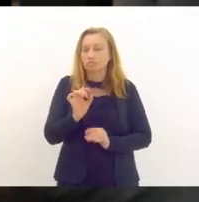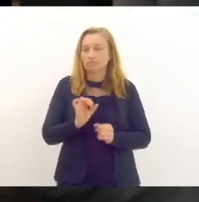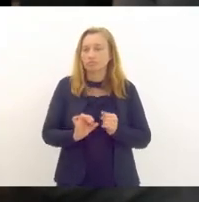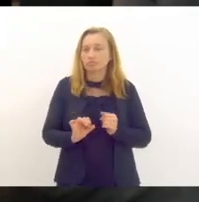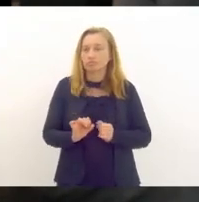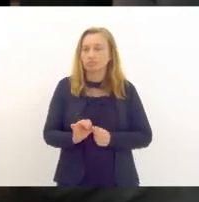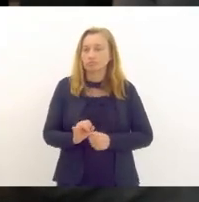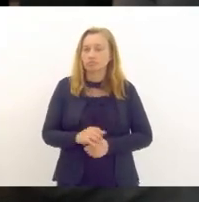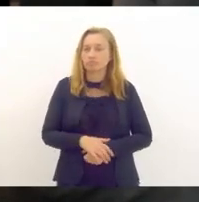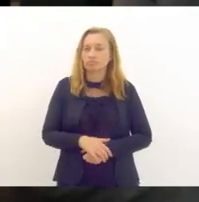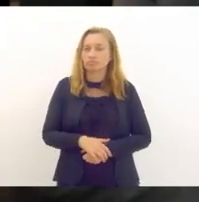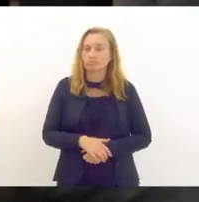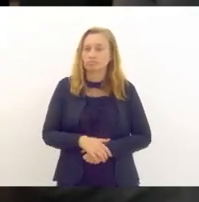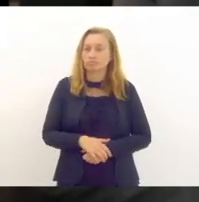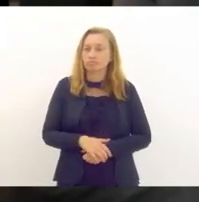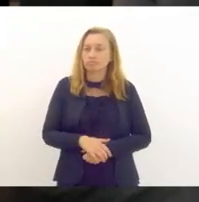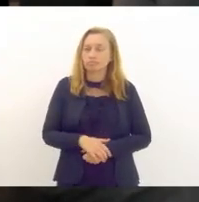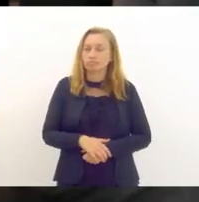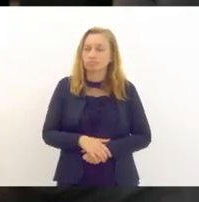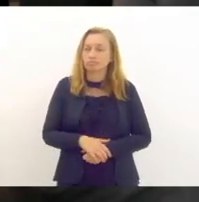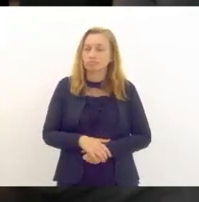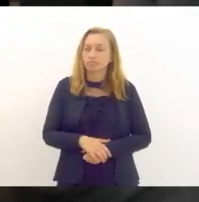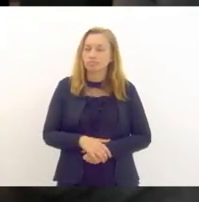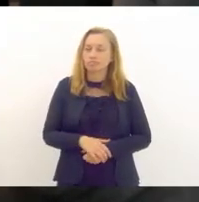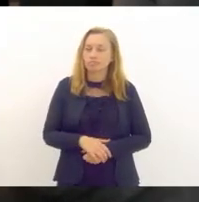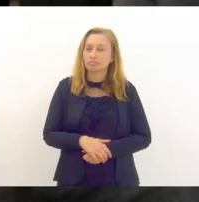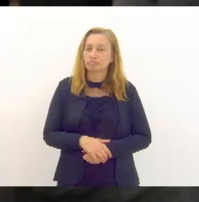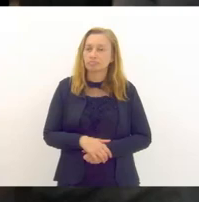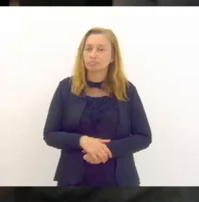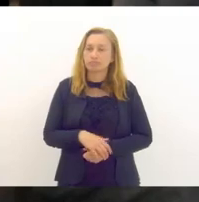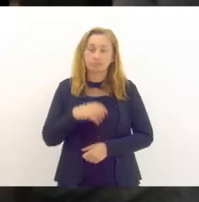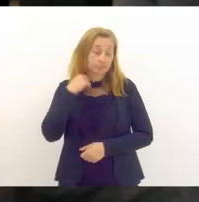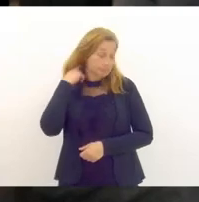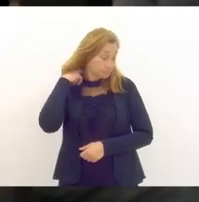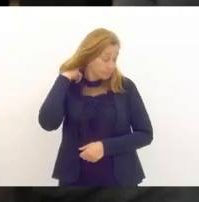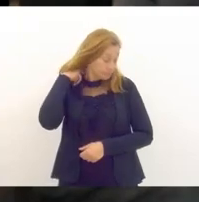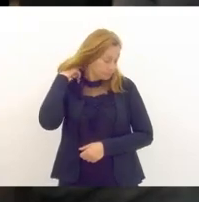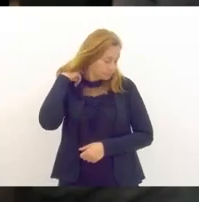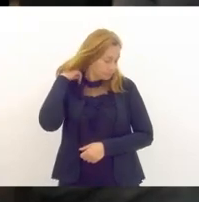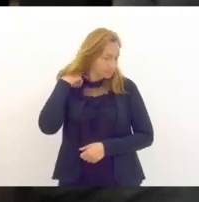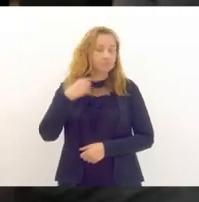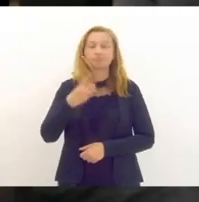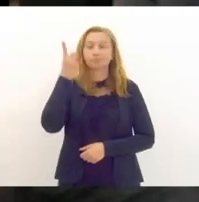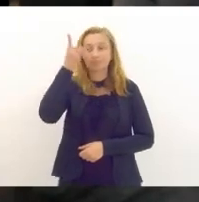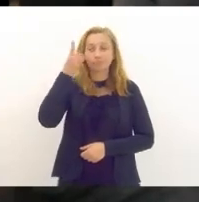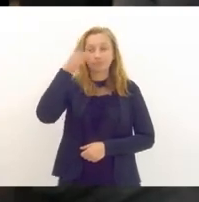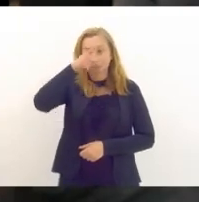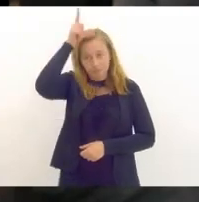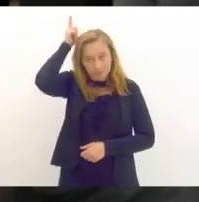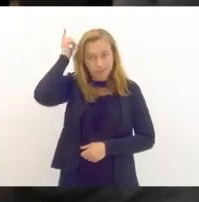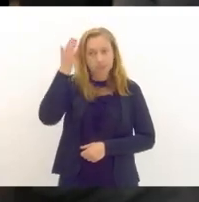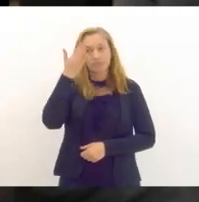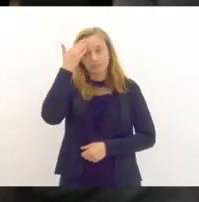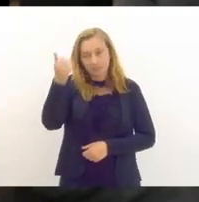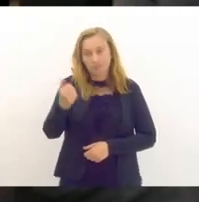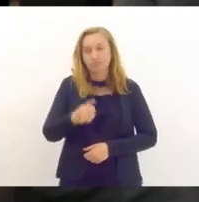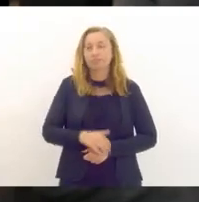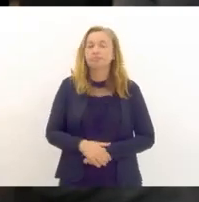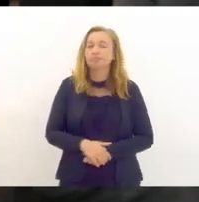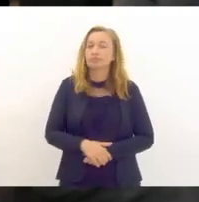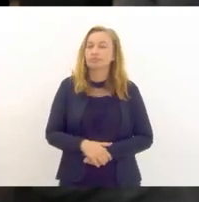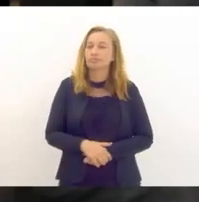dessa maneira é a ponderação do deputado Luiz Paulo a gente sabe que a matéria